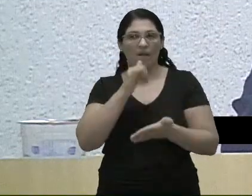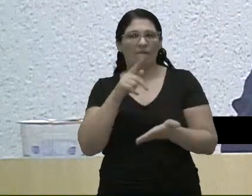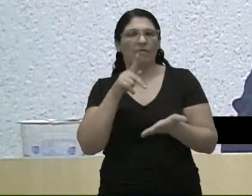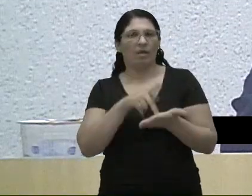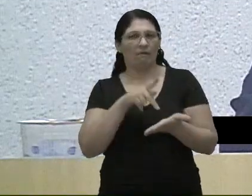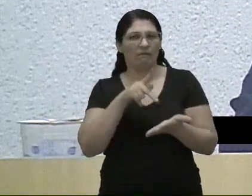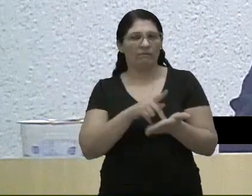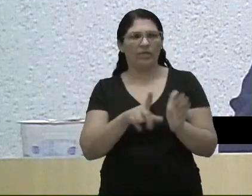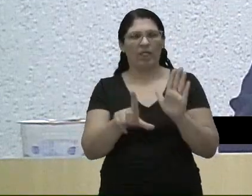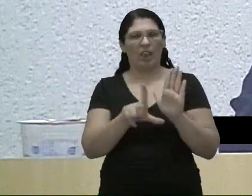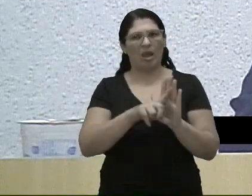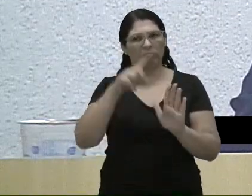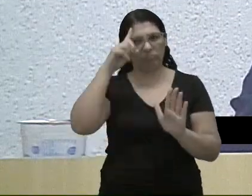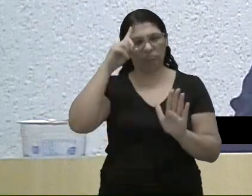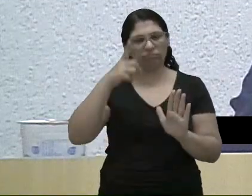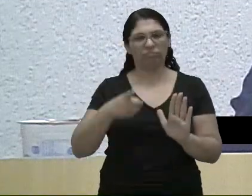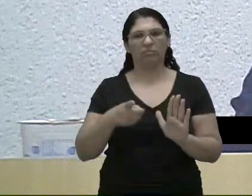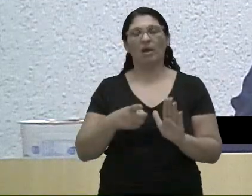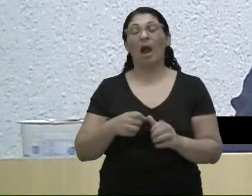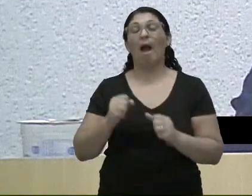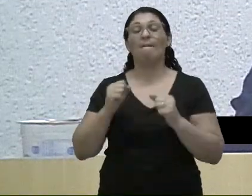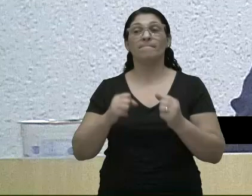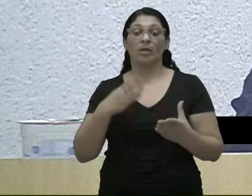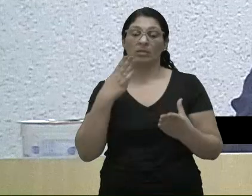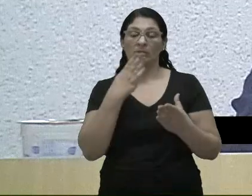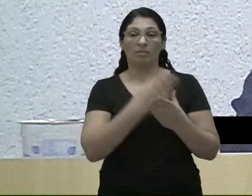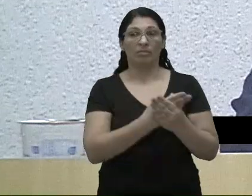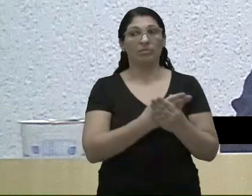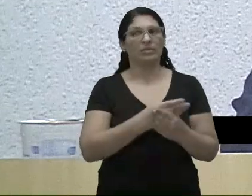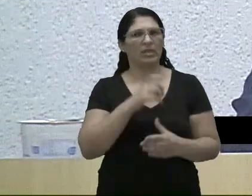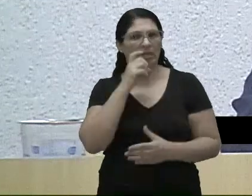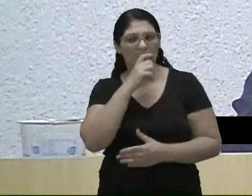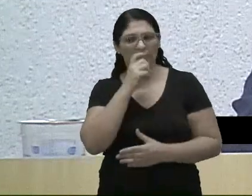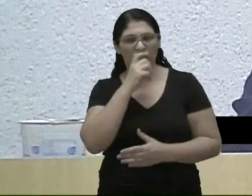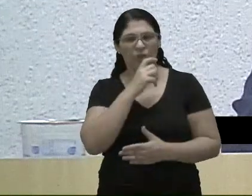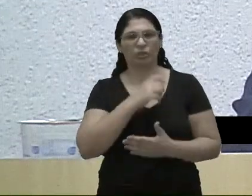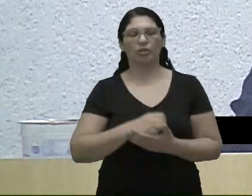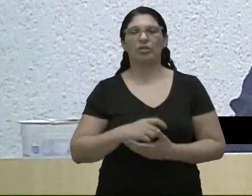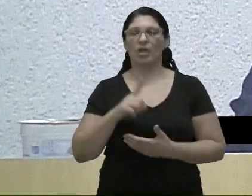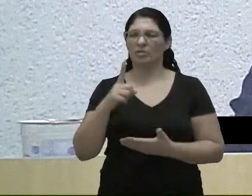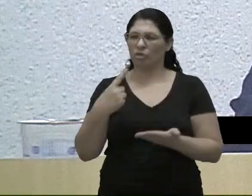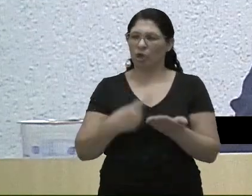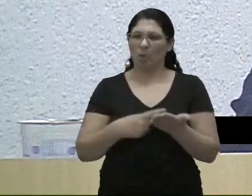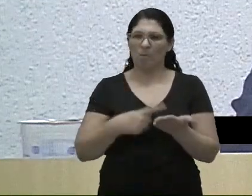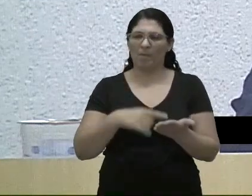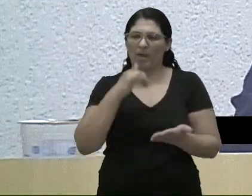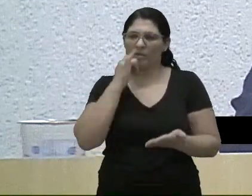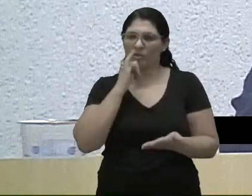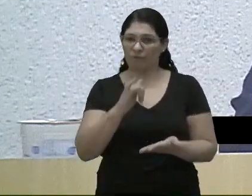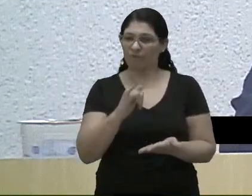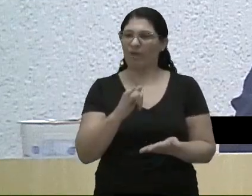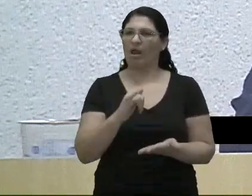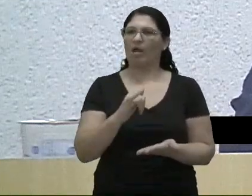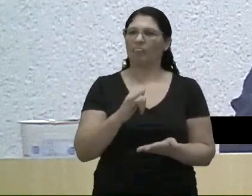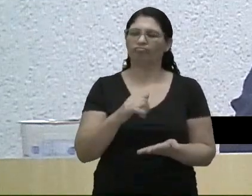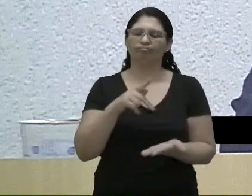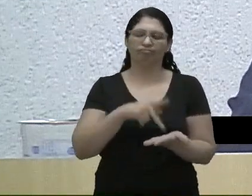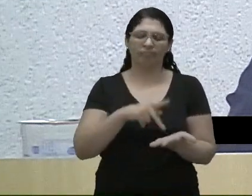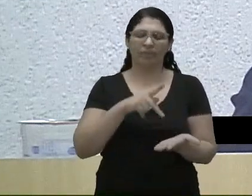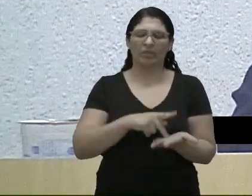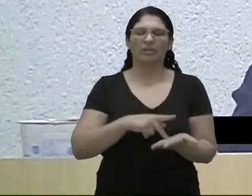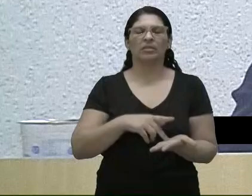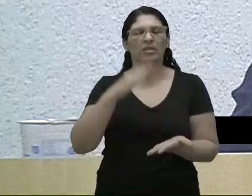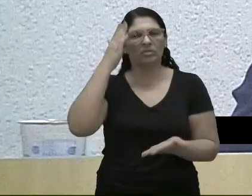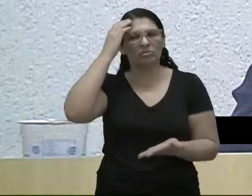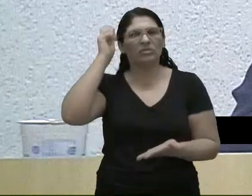lei, podendo ser processada criminalmente caso falte com a verdade. A senhora se compromete a dizer e tem ciência das consequências